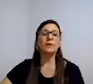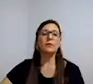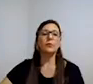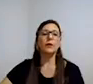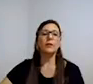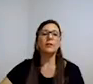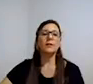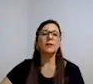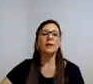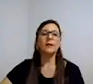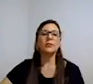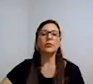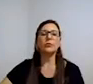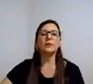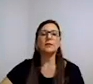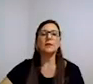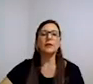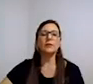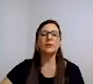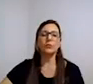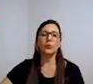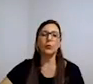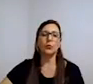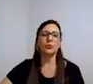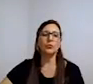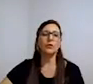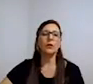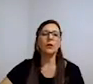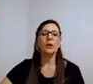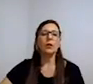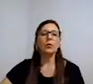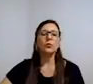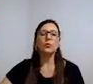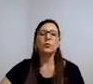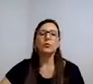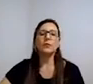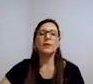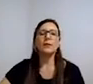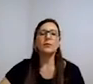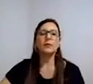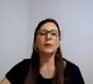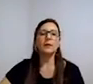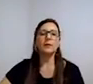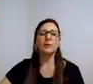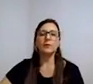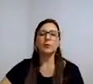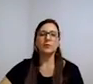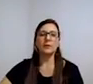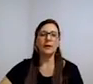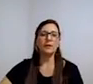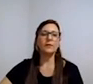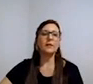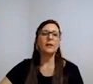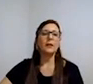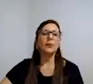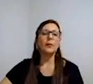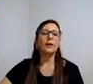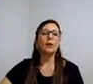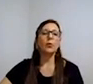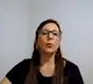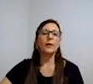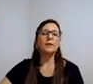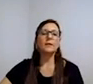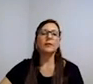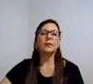respondem facilmente a sinais de outras células e hormônios. Os músculos lisos também são responsáveis